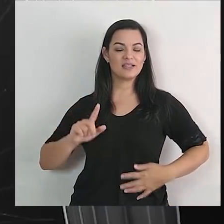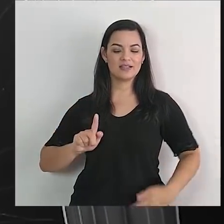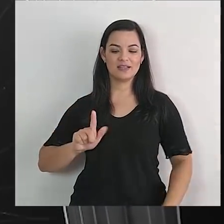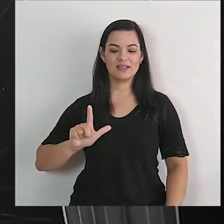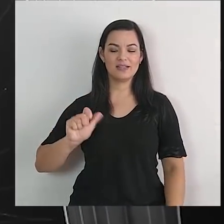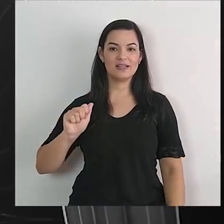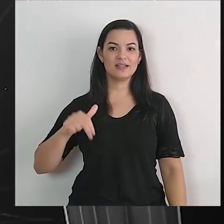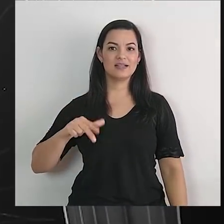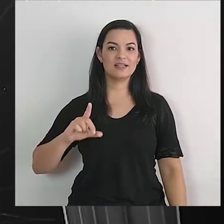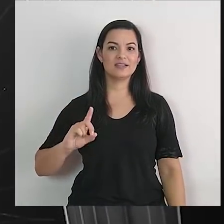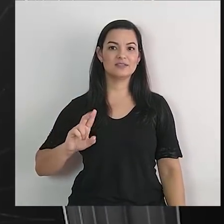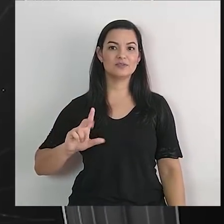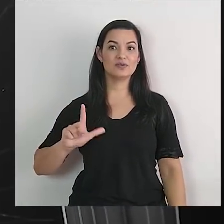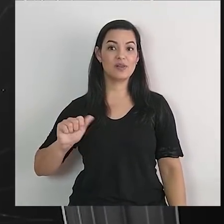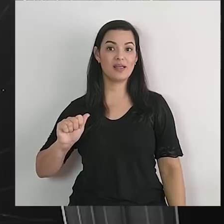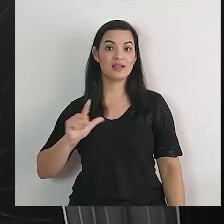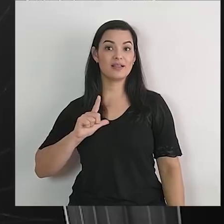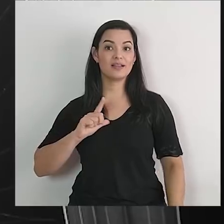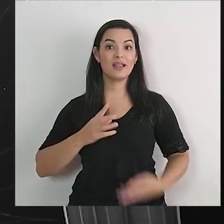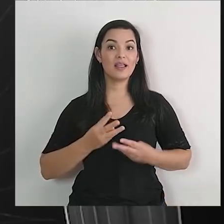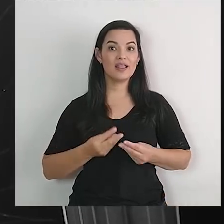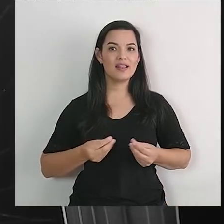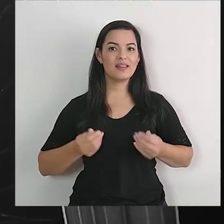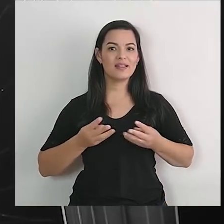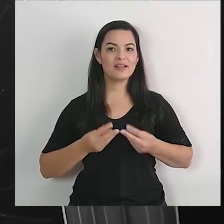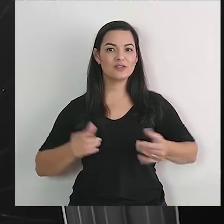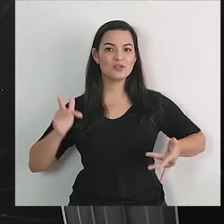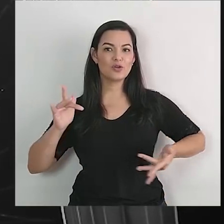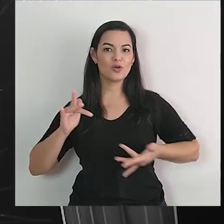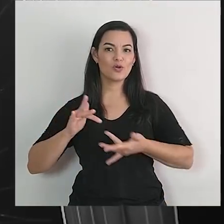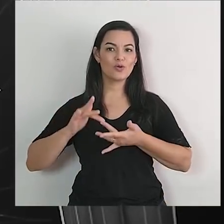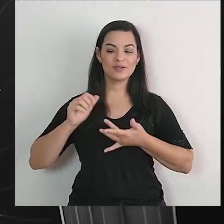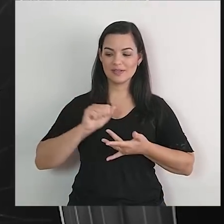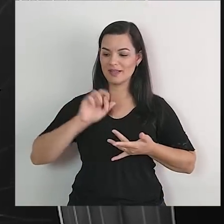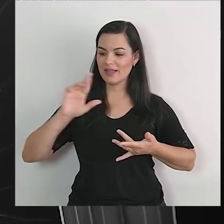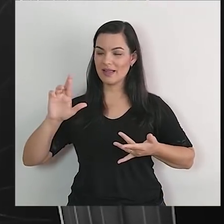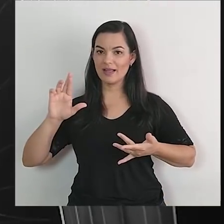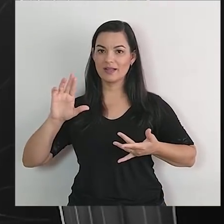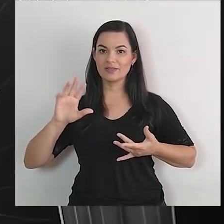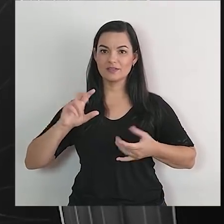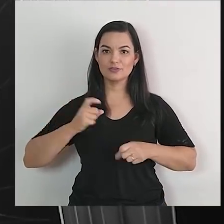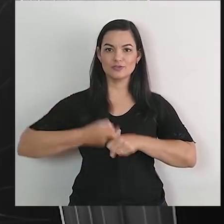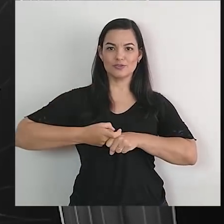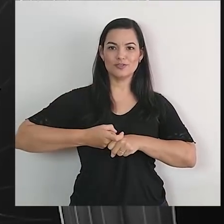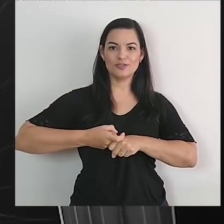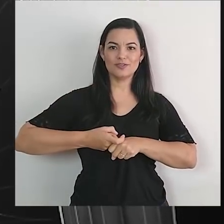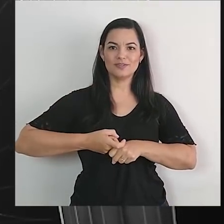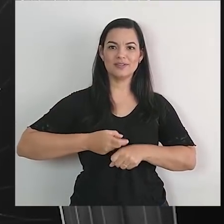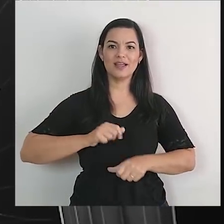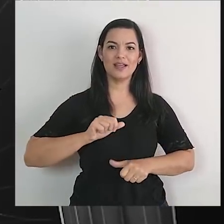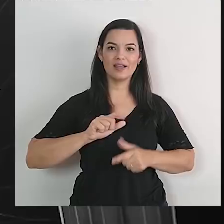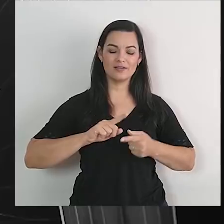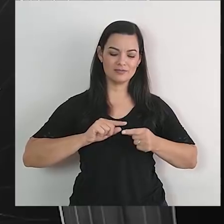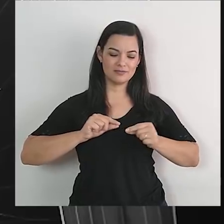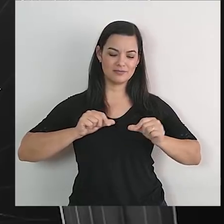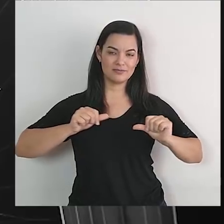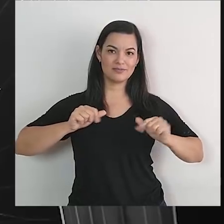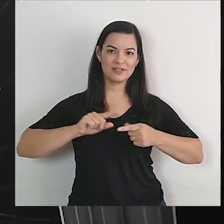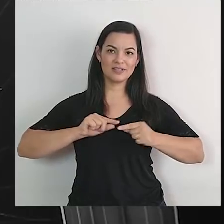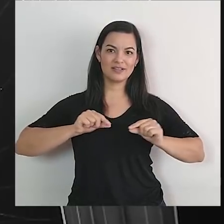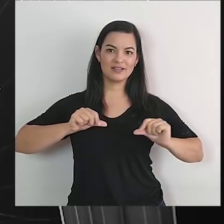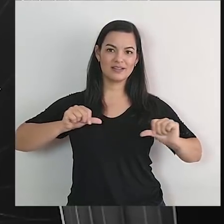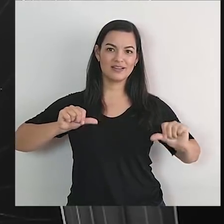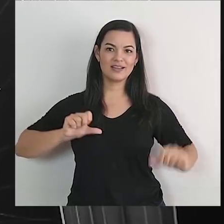glândula que libera um líquido que, em contato com o ar, se solidifica, formando os fios